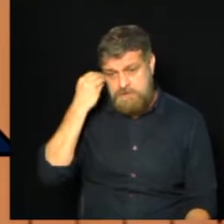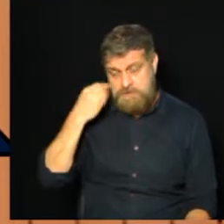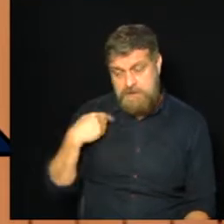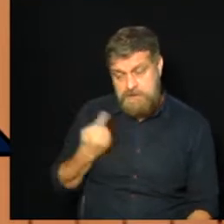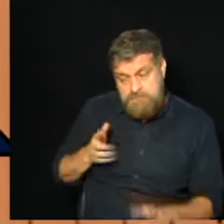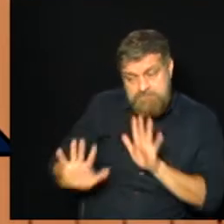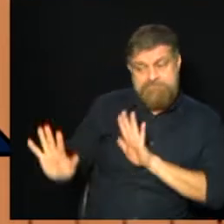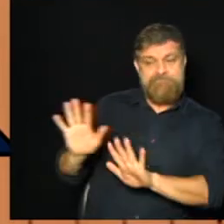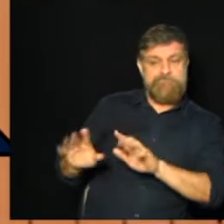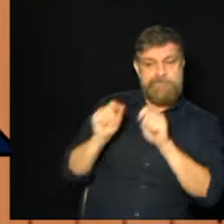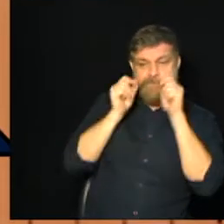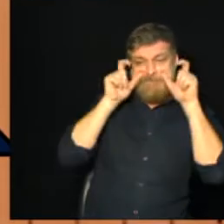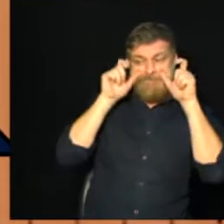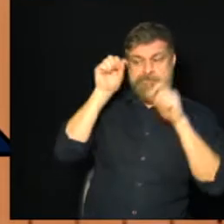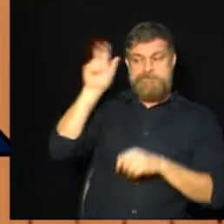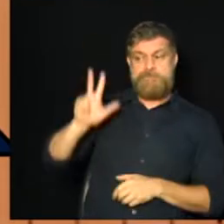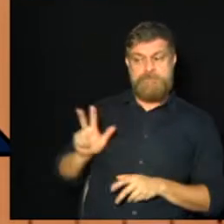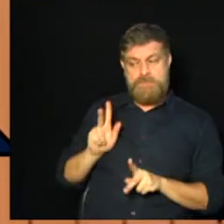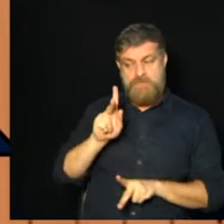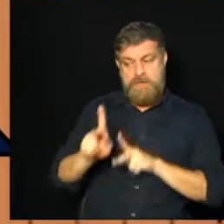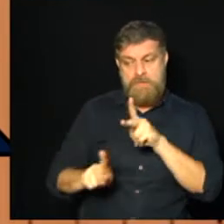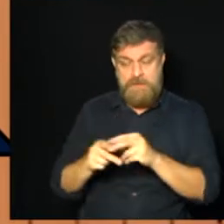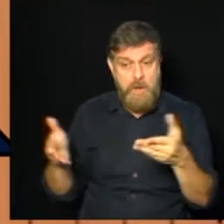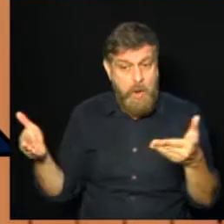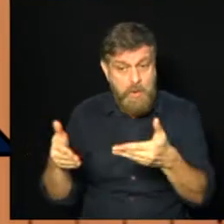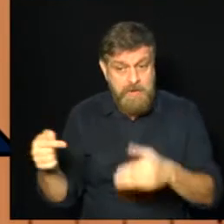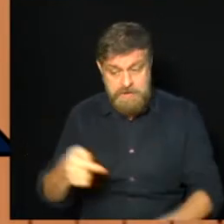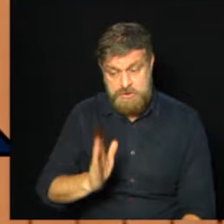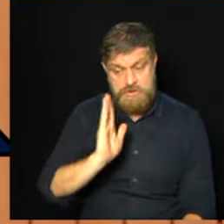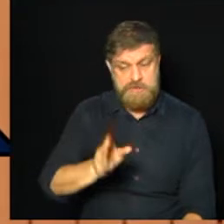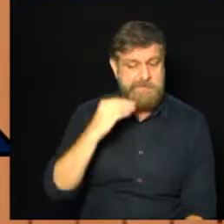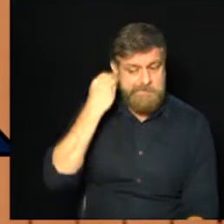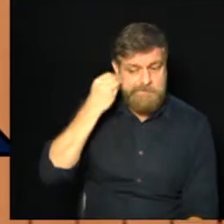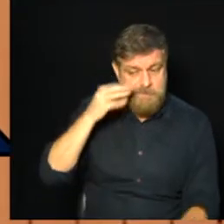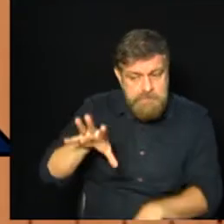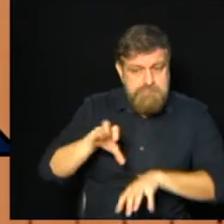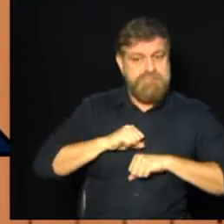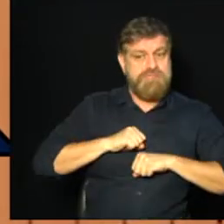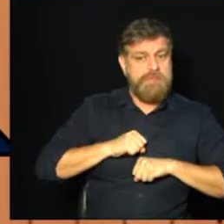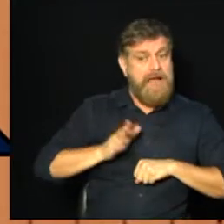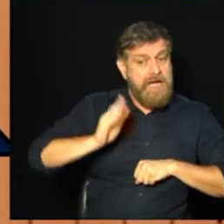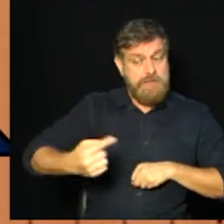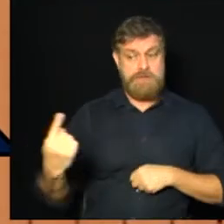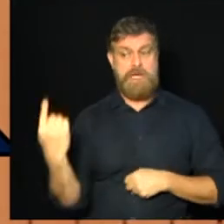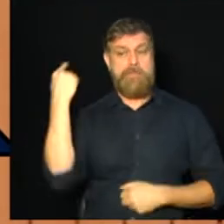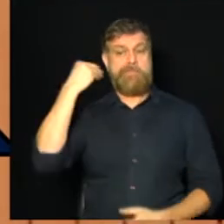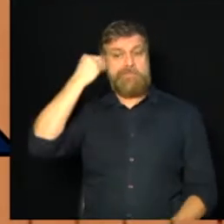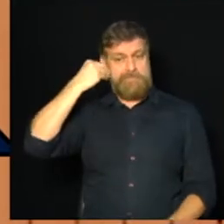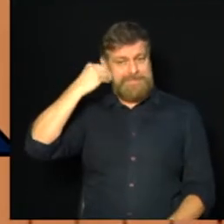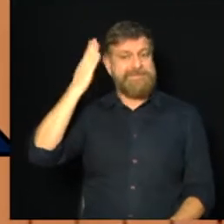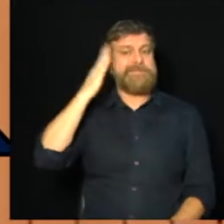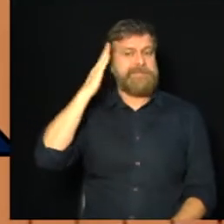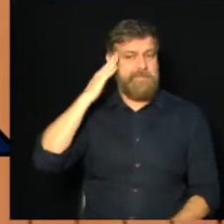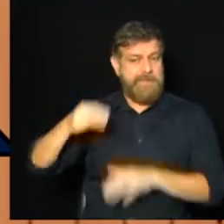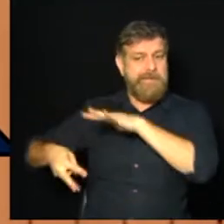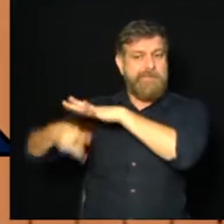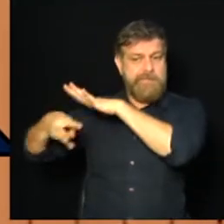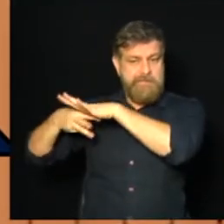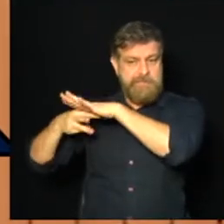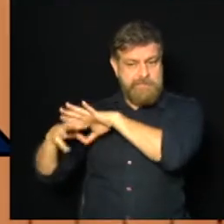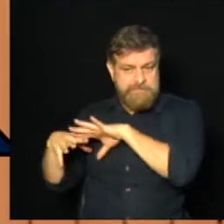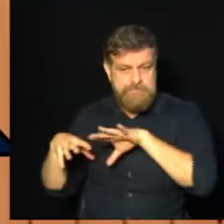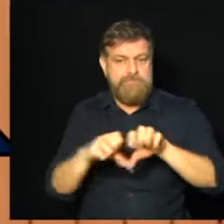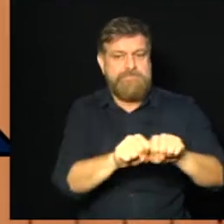mordido, né? Então, acho que a população de Campinas hoje está bicho mordido com isso, porque a gente já viveu o que é a